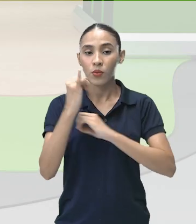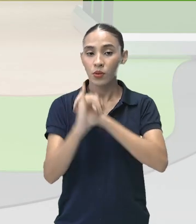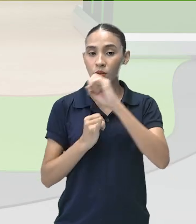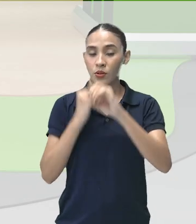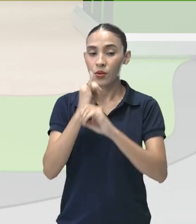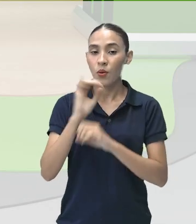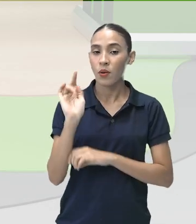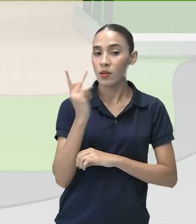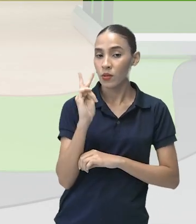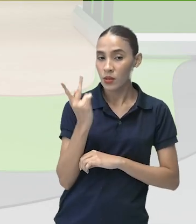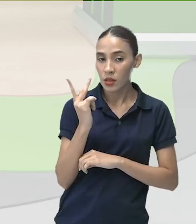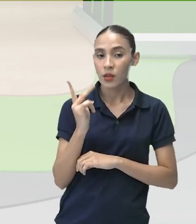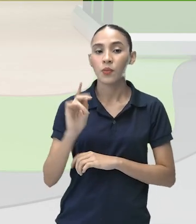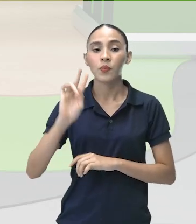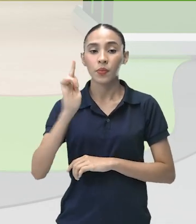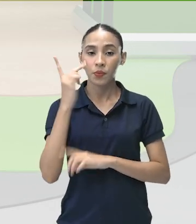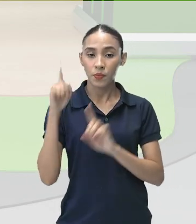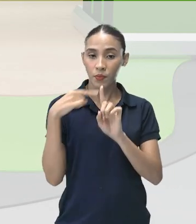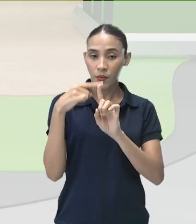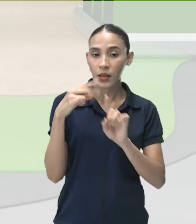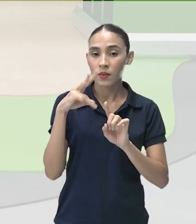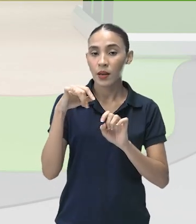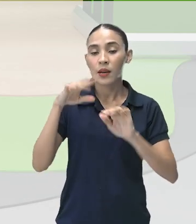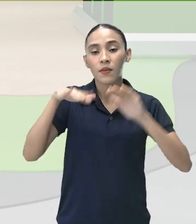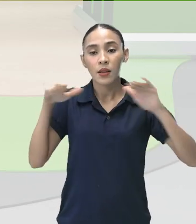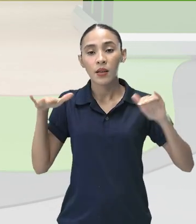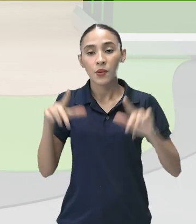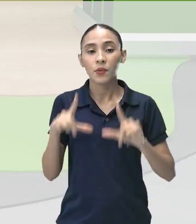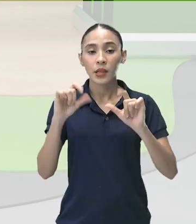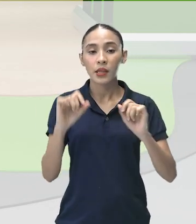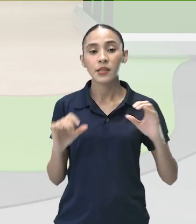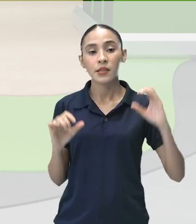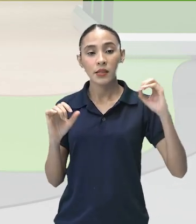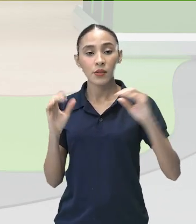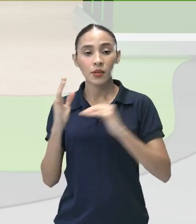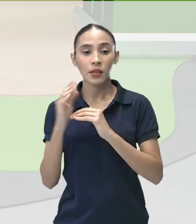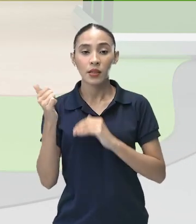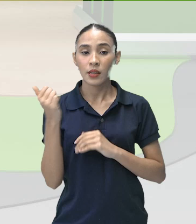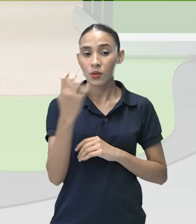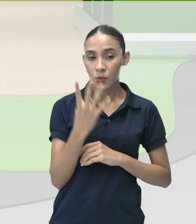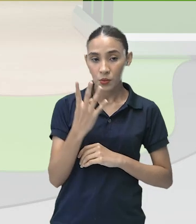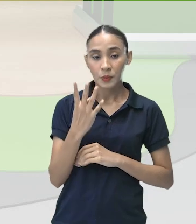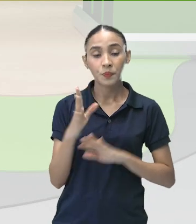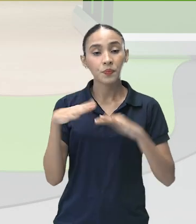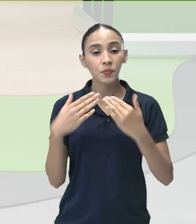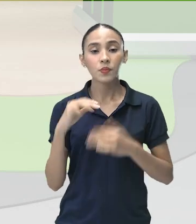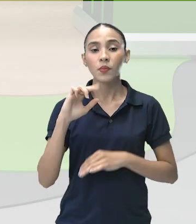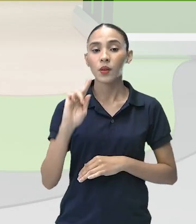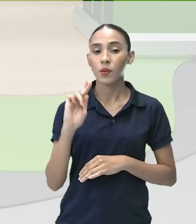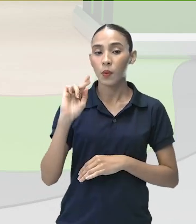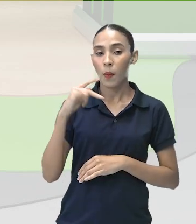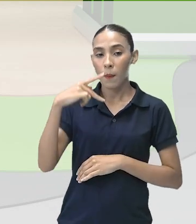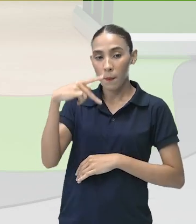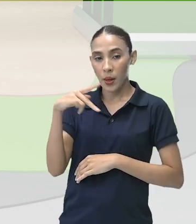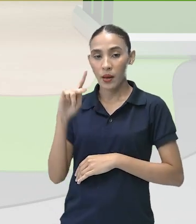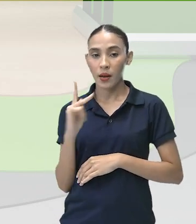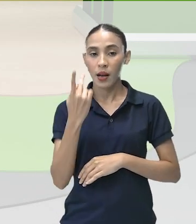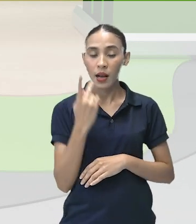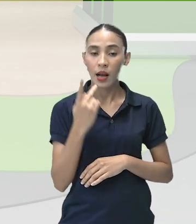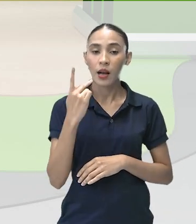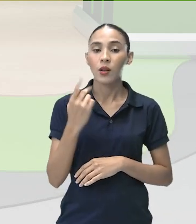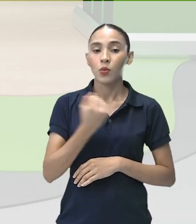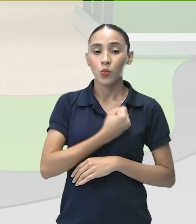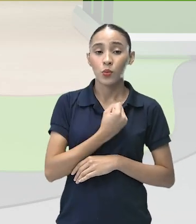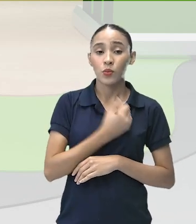íons hidrogênio, os íons H+, que varia geralmente de 0 a 14, onde o pH no valor de 7